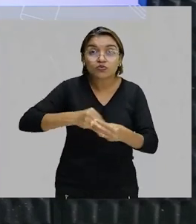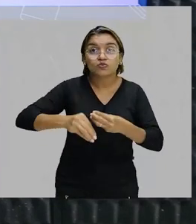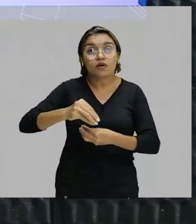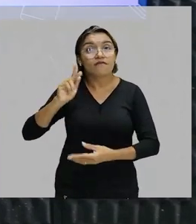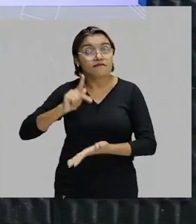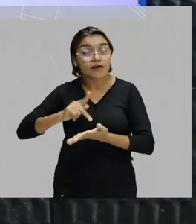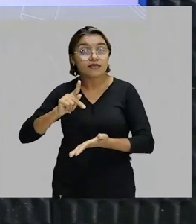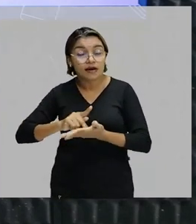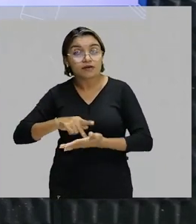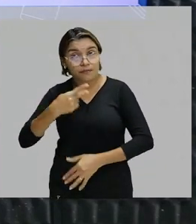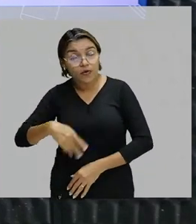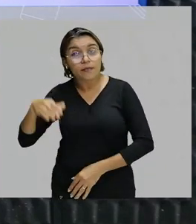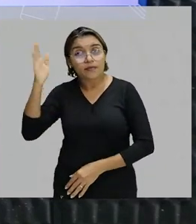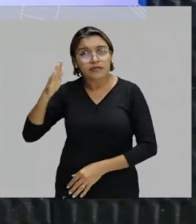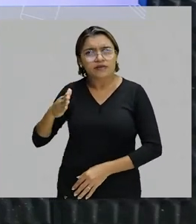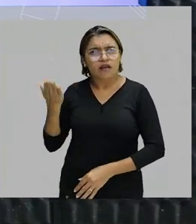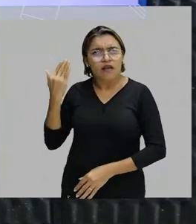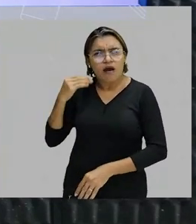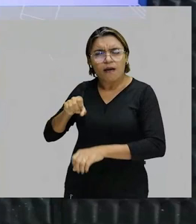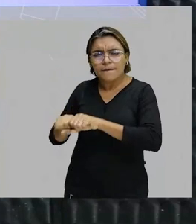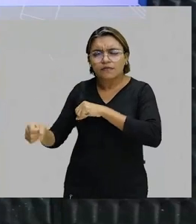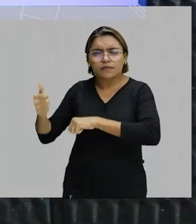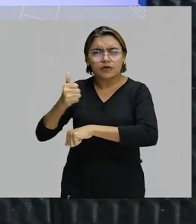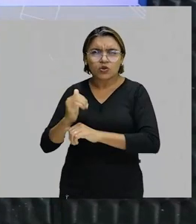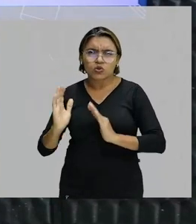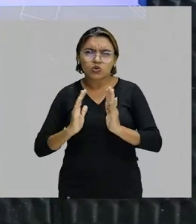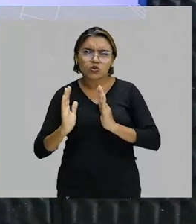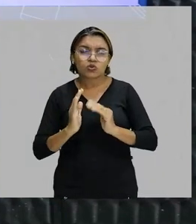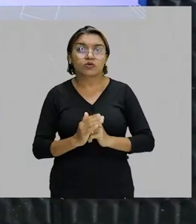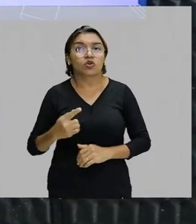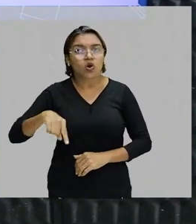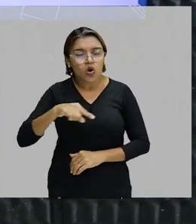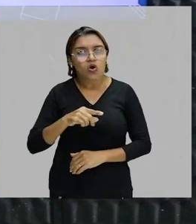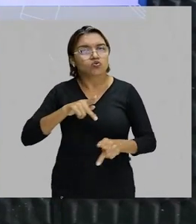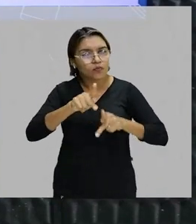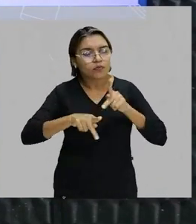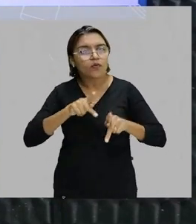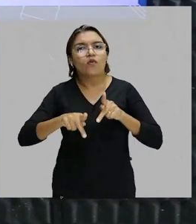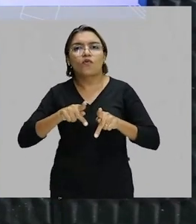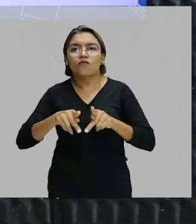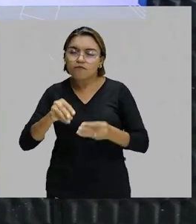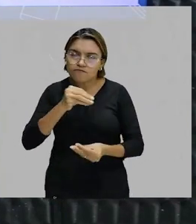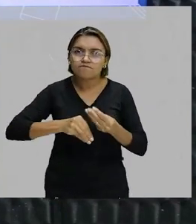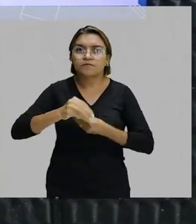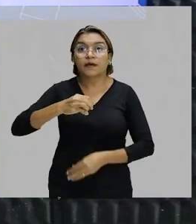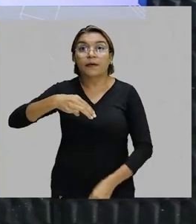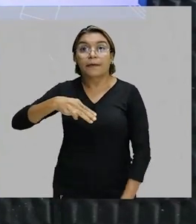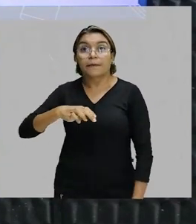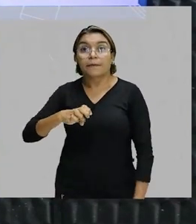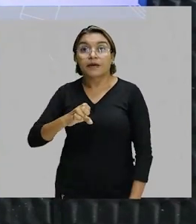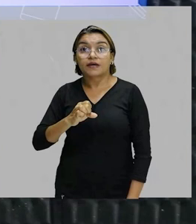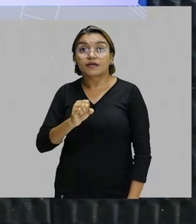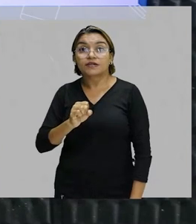realidade desde o período colonial nós somos por Excelência um povo um po mestiço